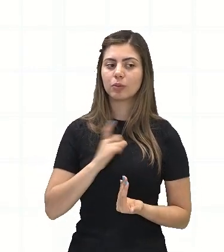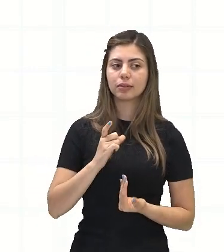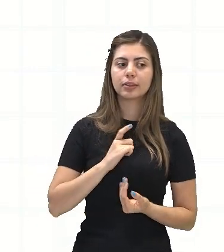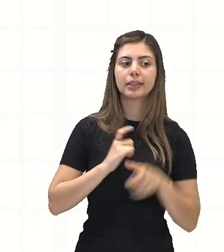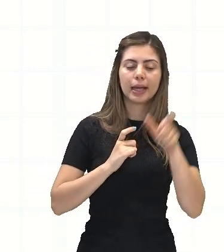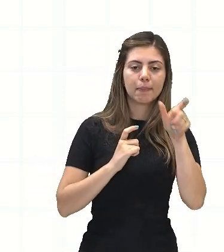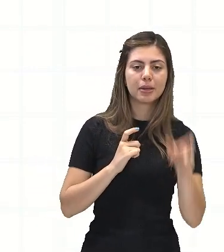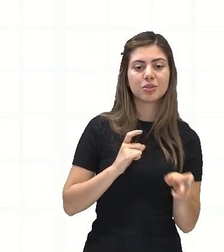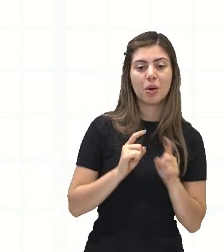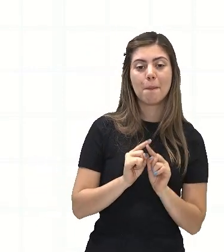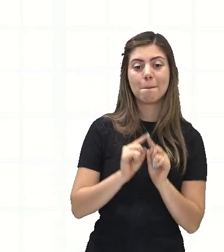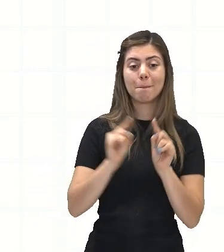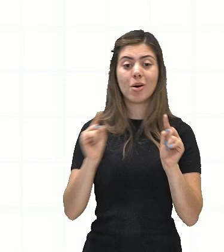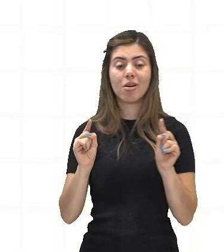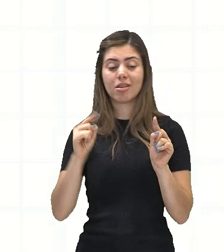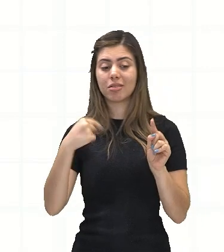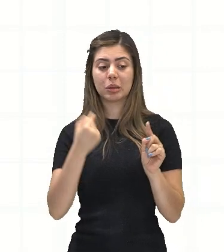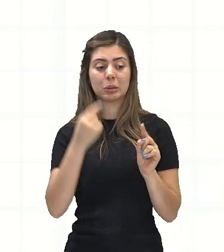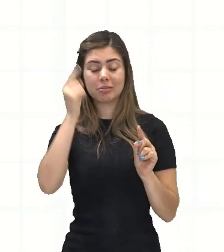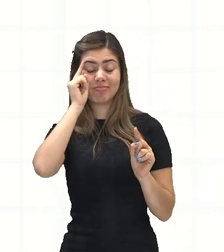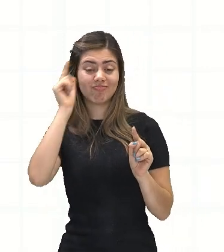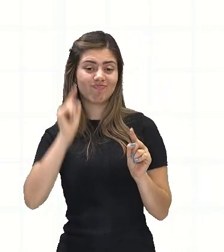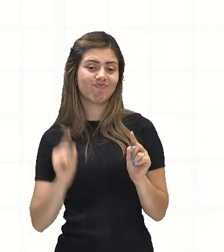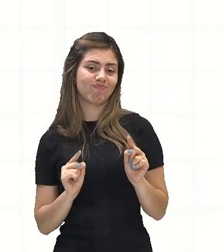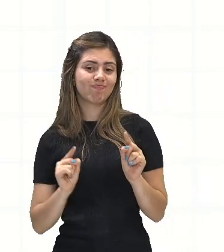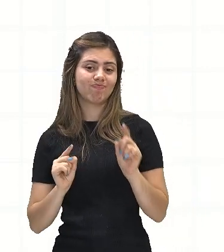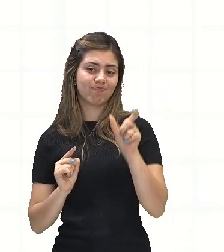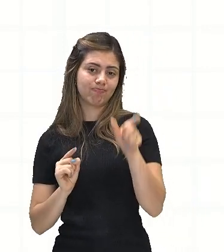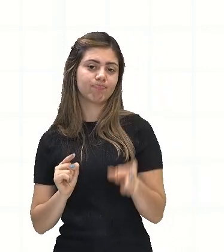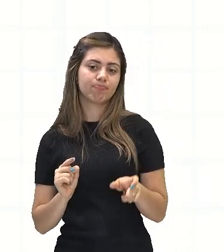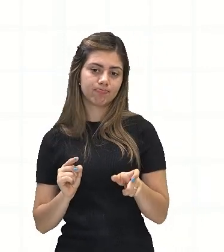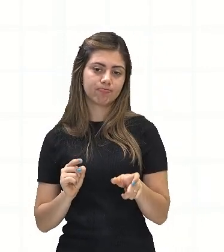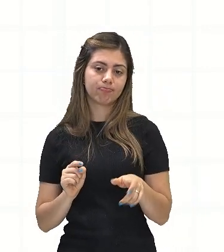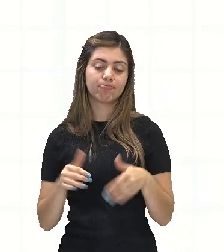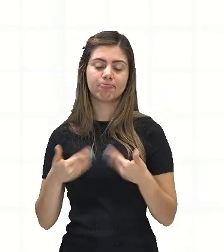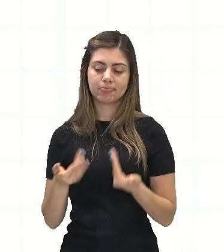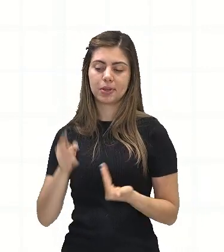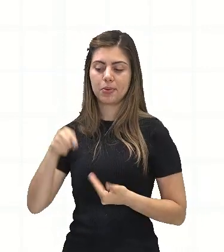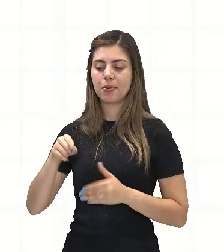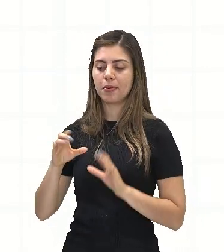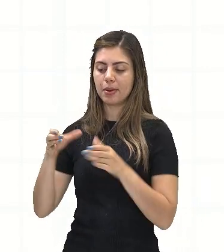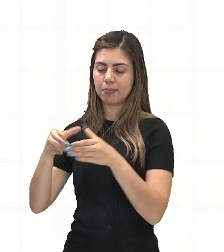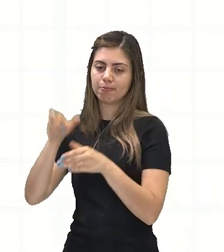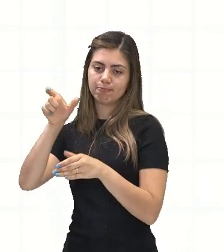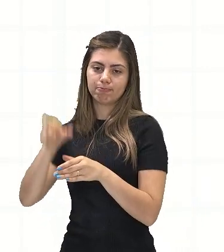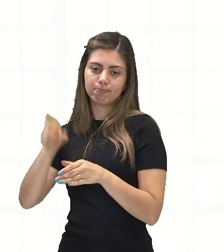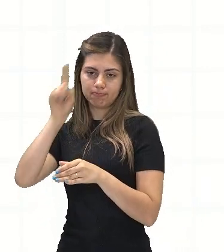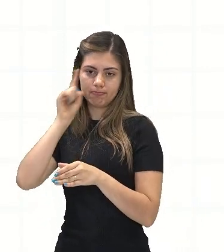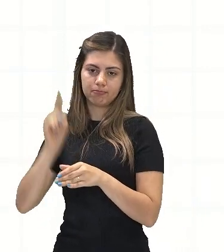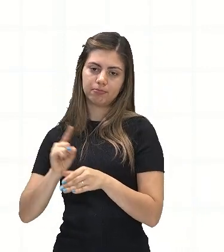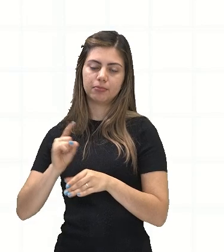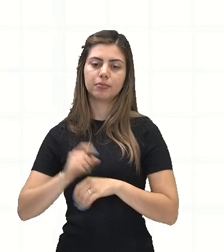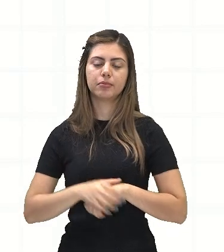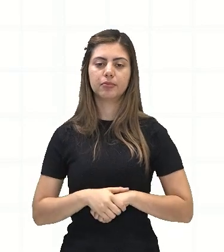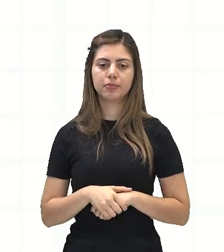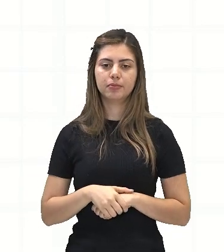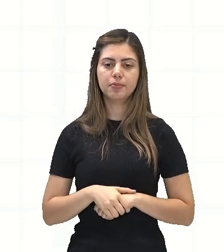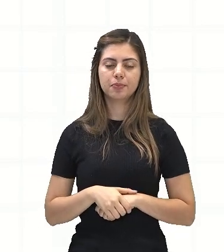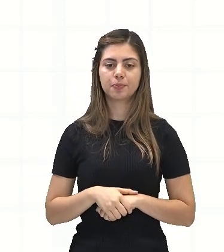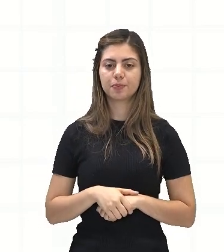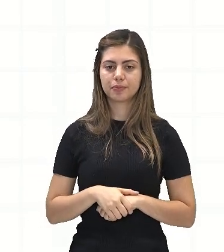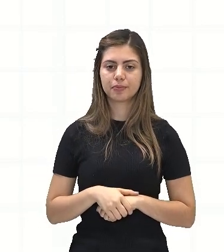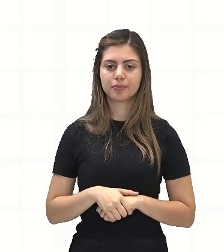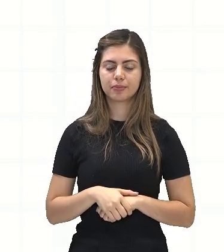sujeito, mas eu não consigo definir quem é, e então o meu sujeito é classificado como sujeito indeterminado,